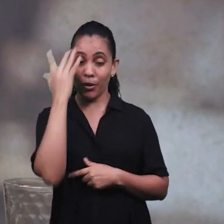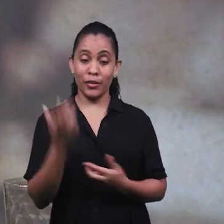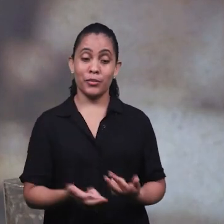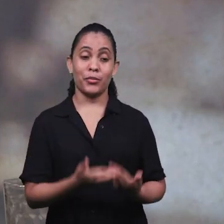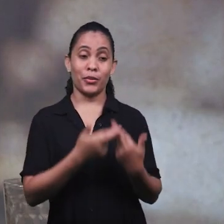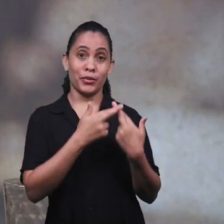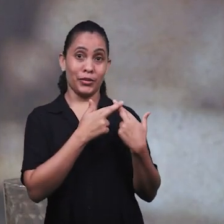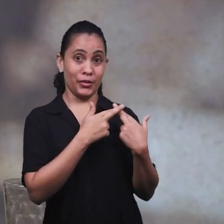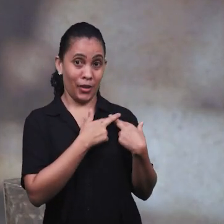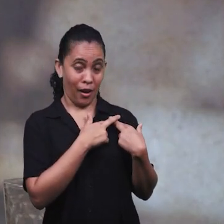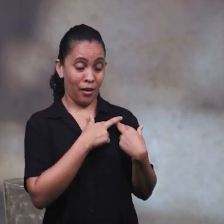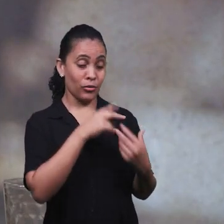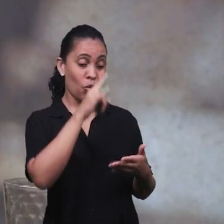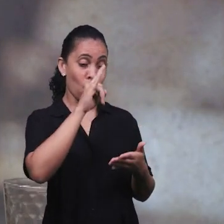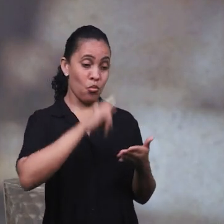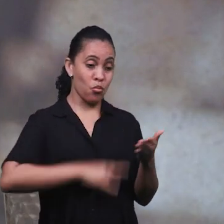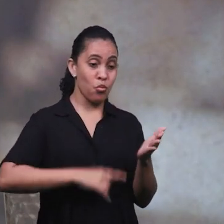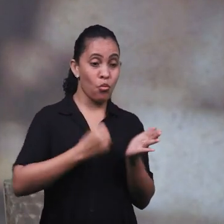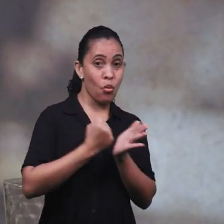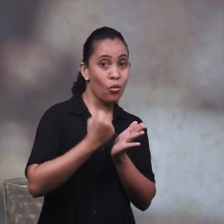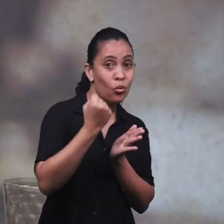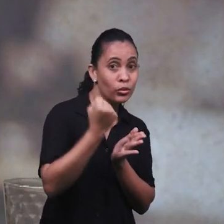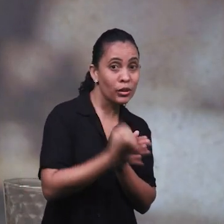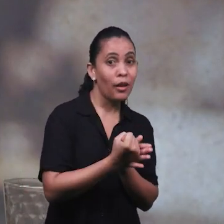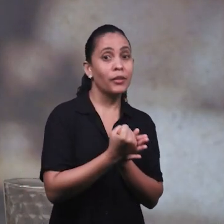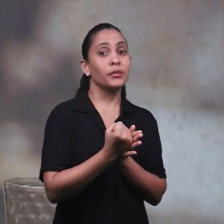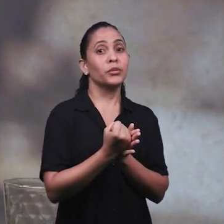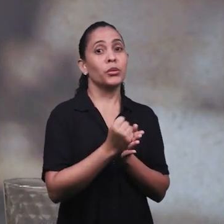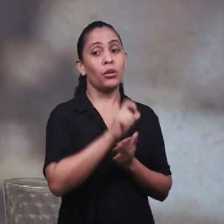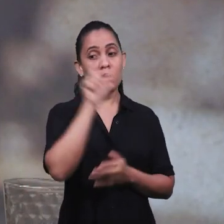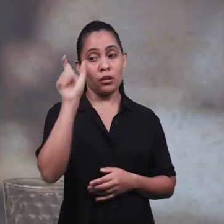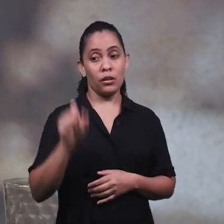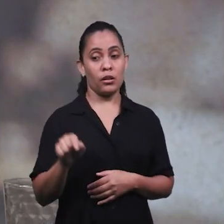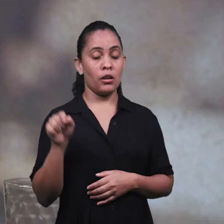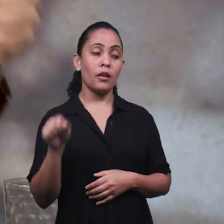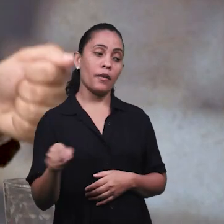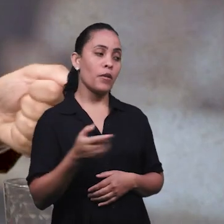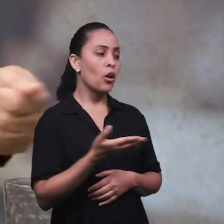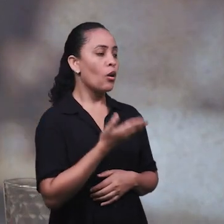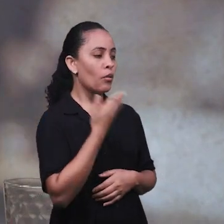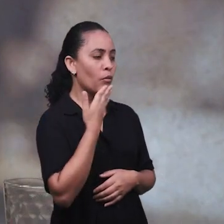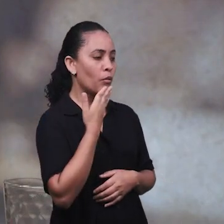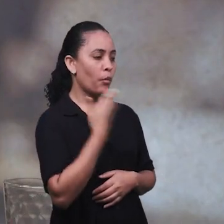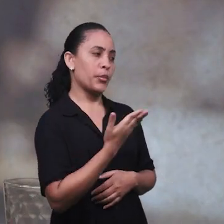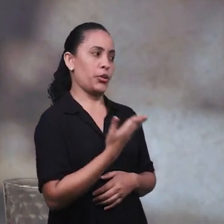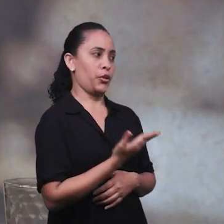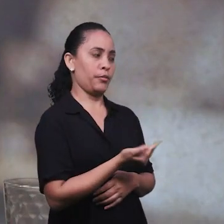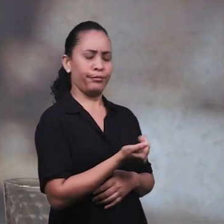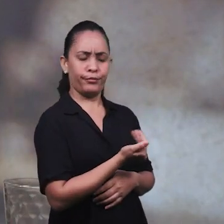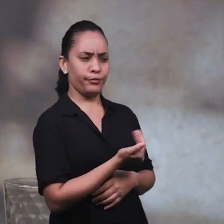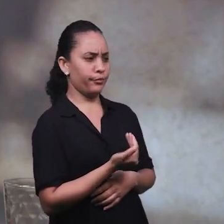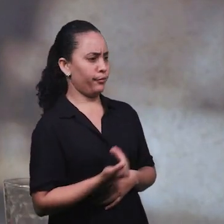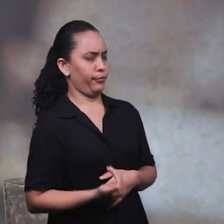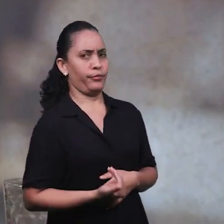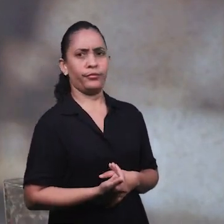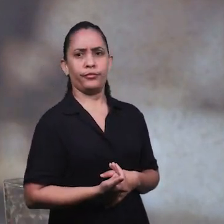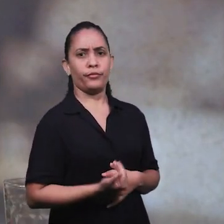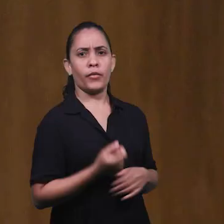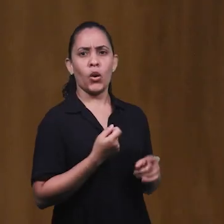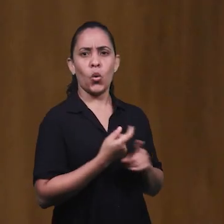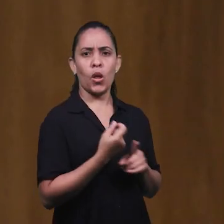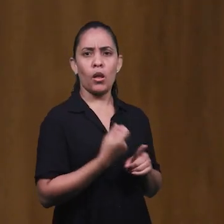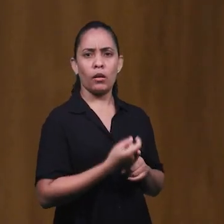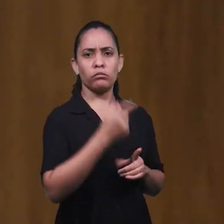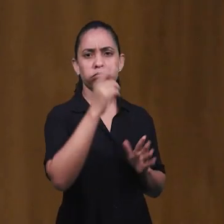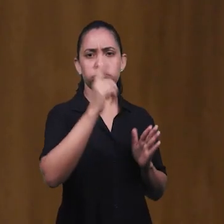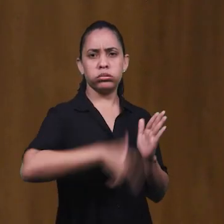o seu contrato de locação, o que vai autorizar o proprietário a pedir a retomada do imóvel e o fim daquela locação. Doutor